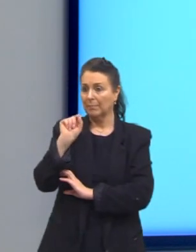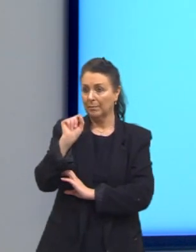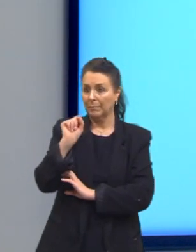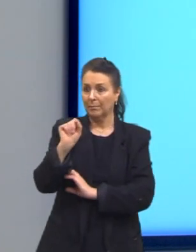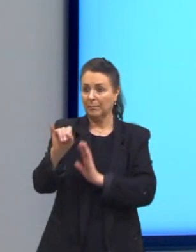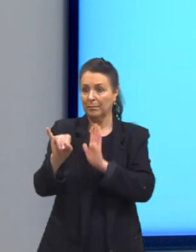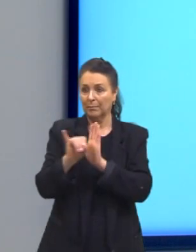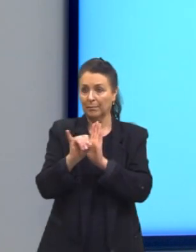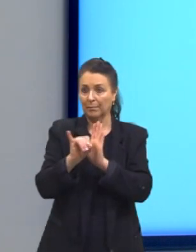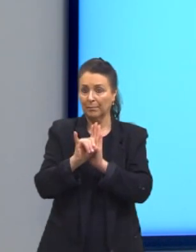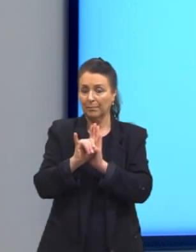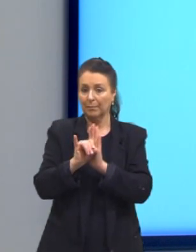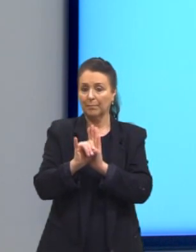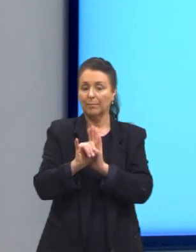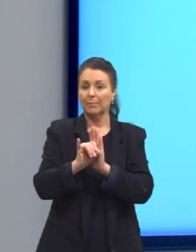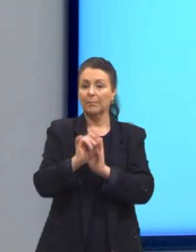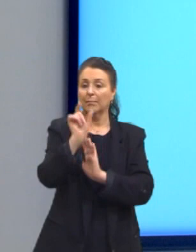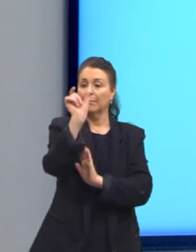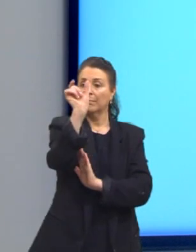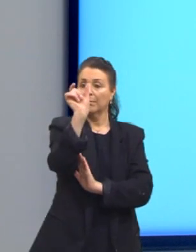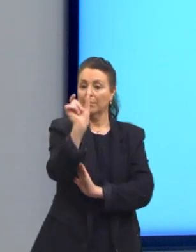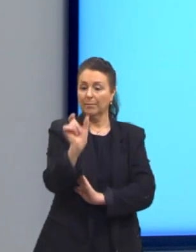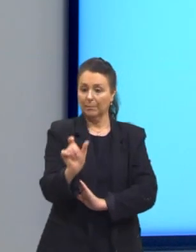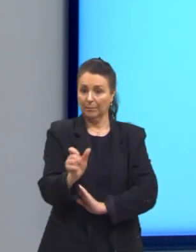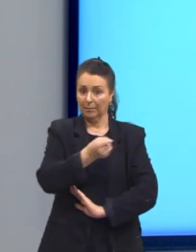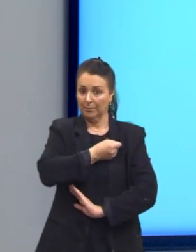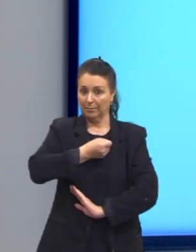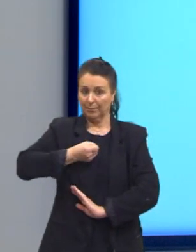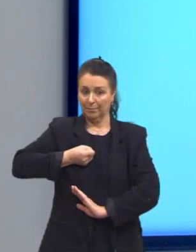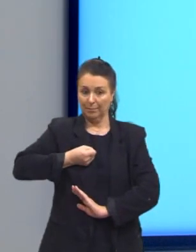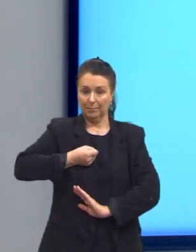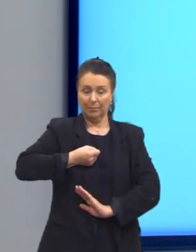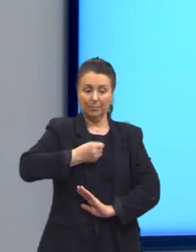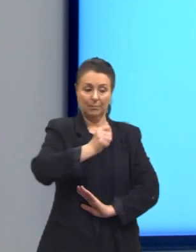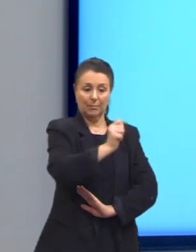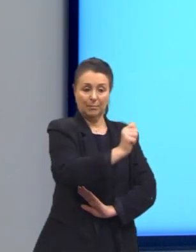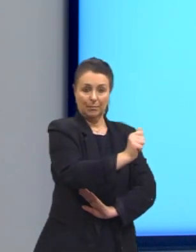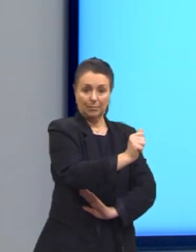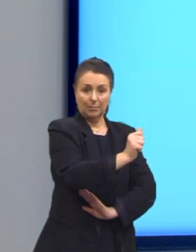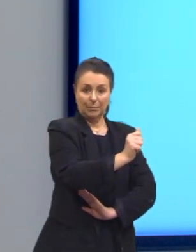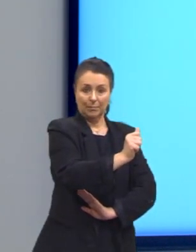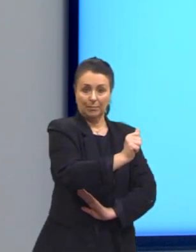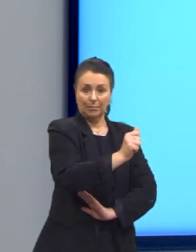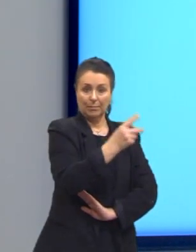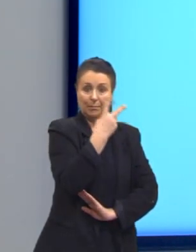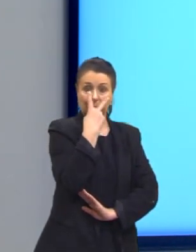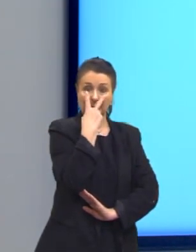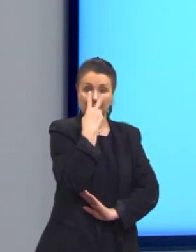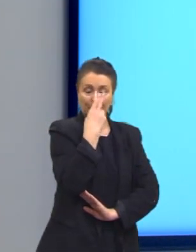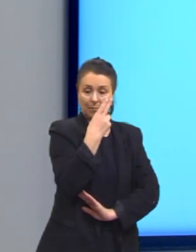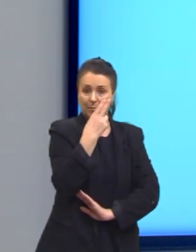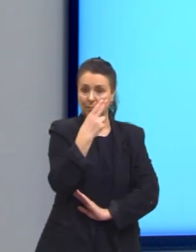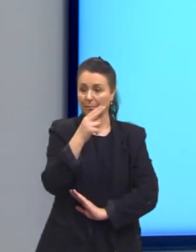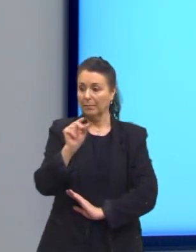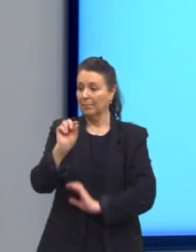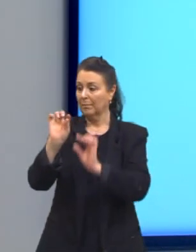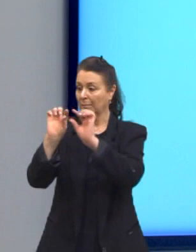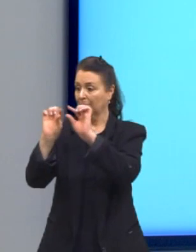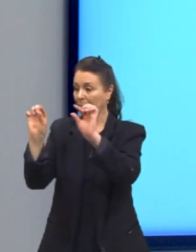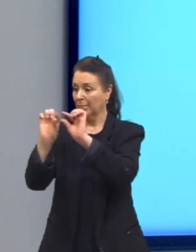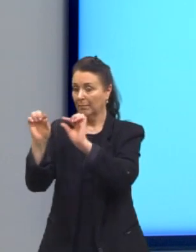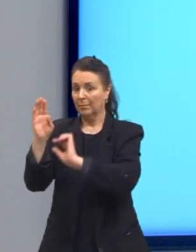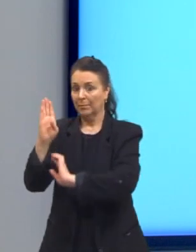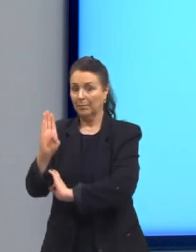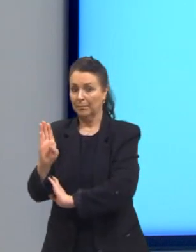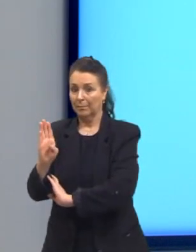o número de Colunas da matriz A é igual ao número de linhas da matriz b Isso significa que eu